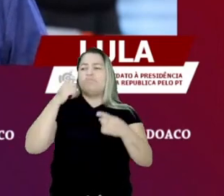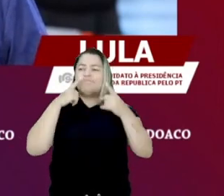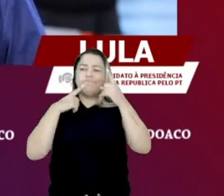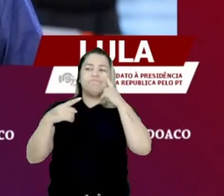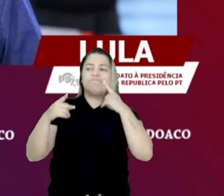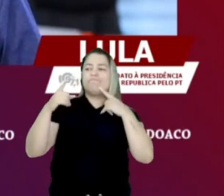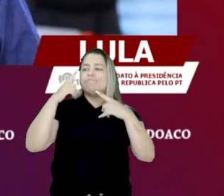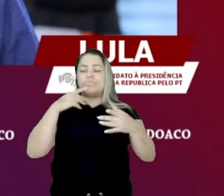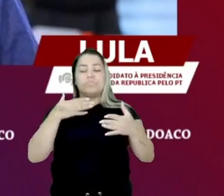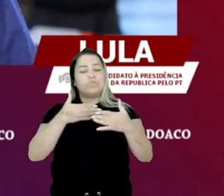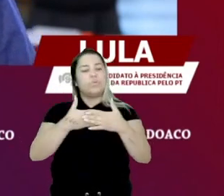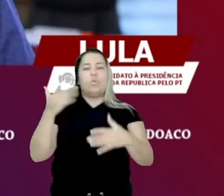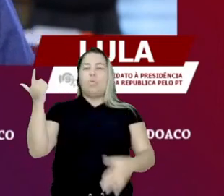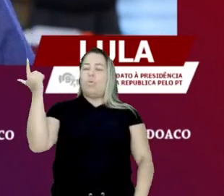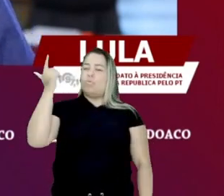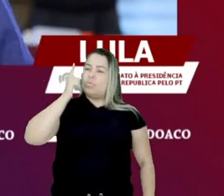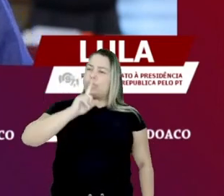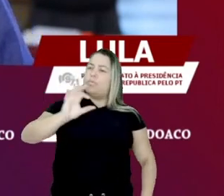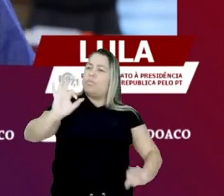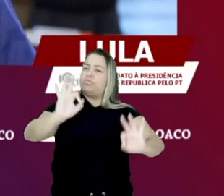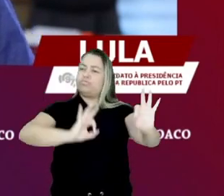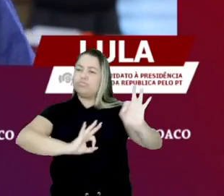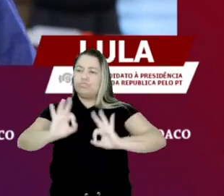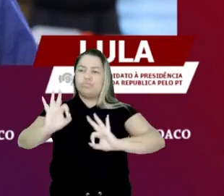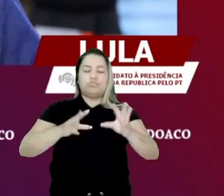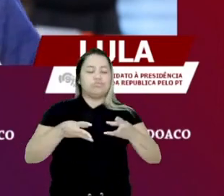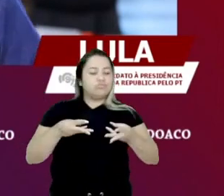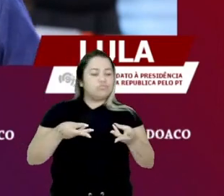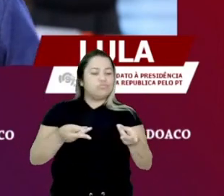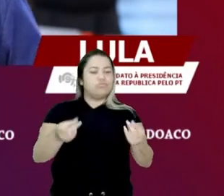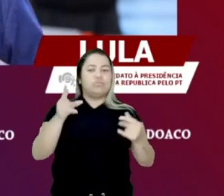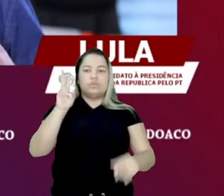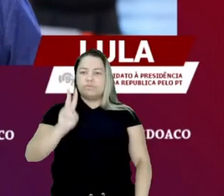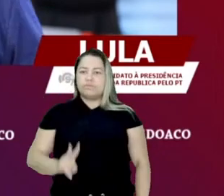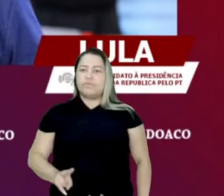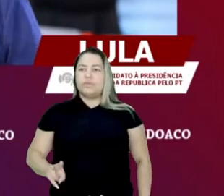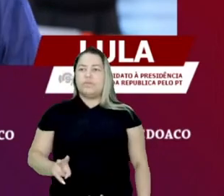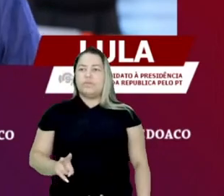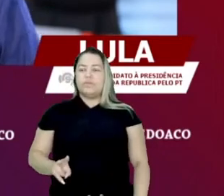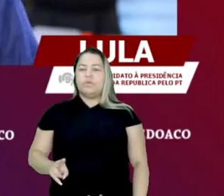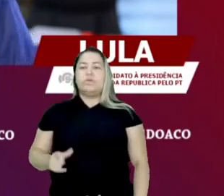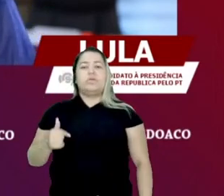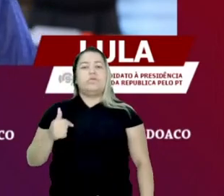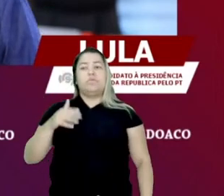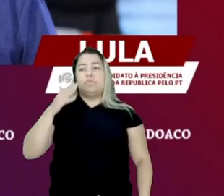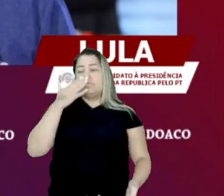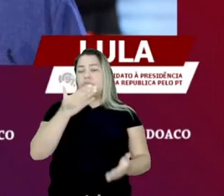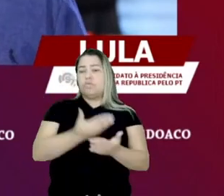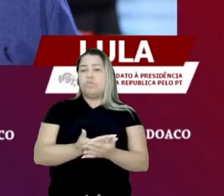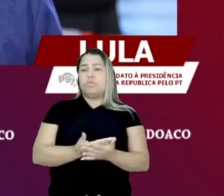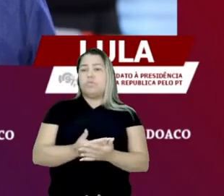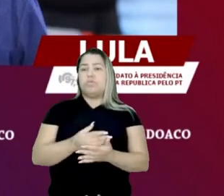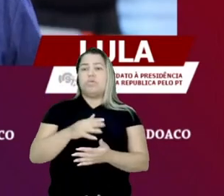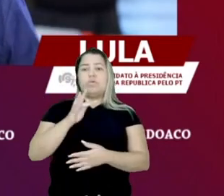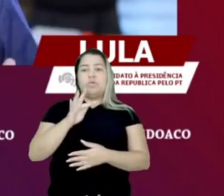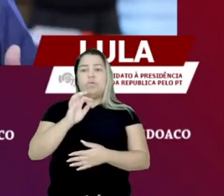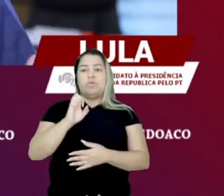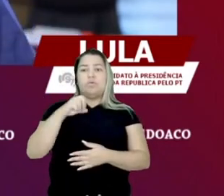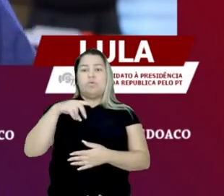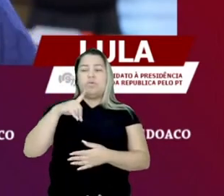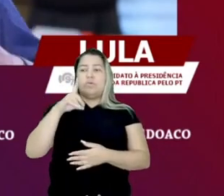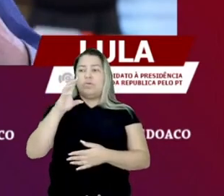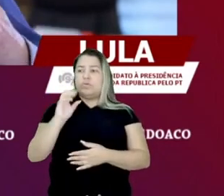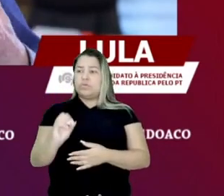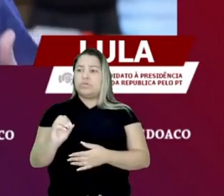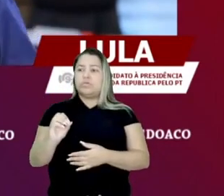não viu eu protestar nenhuma vez. Eu perdia, voltava para casa, me organizava até ganhar. Ou seja, quando nós ganhamos, íamos